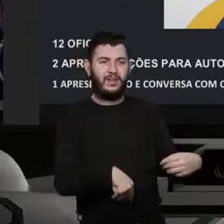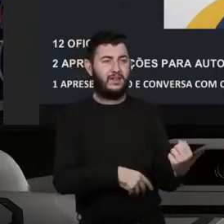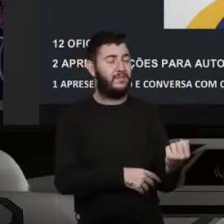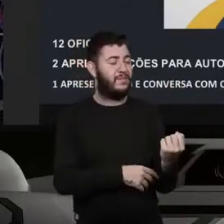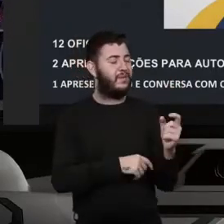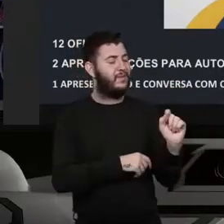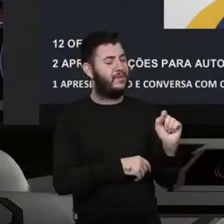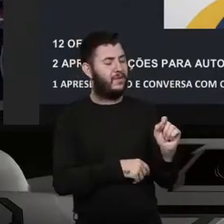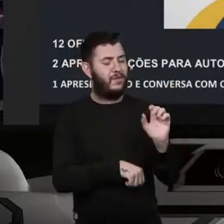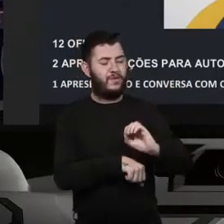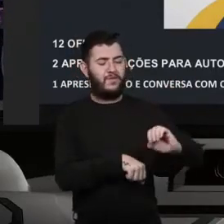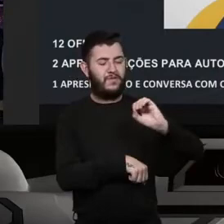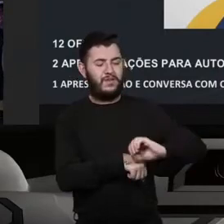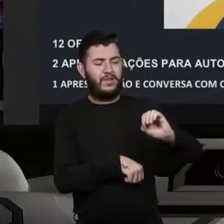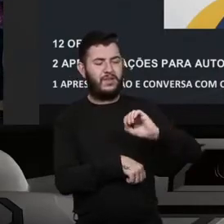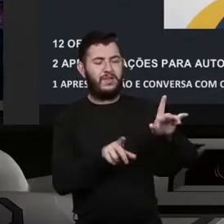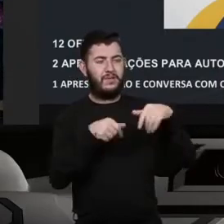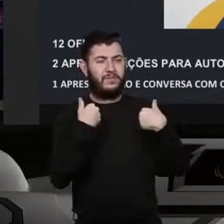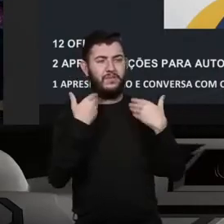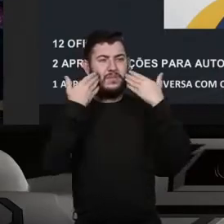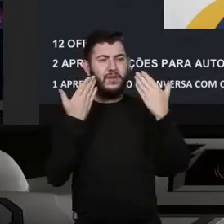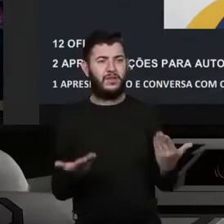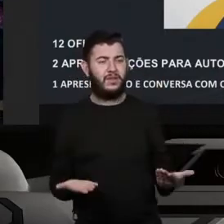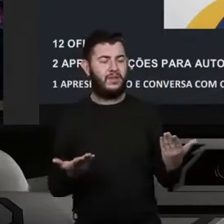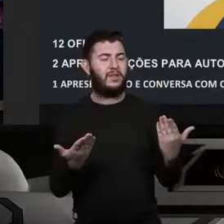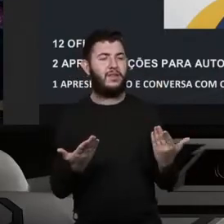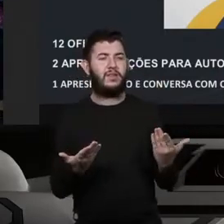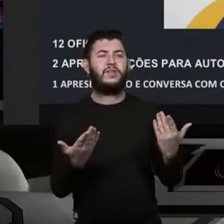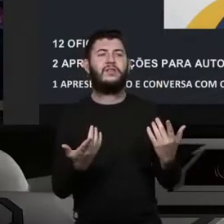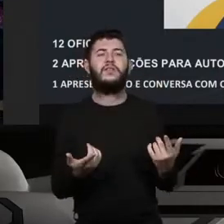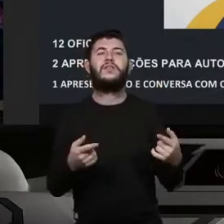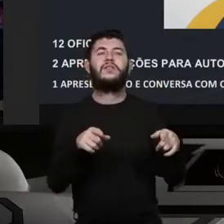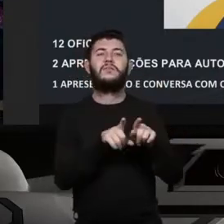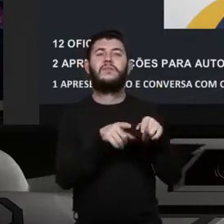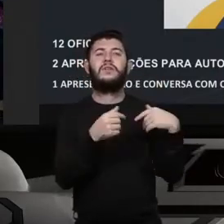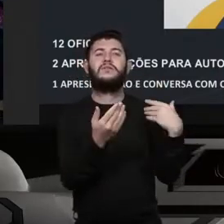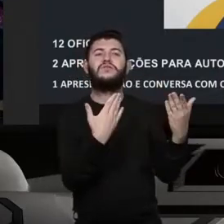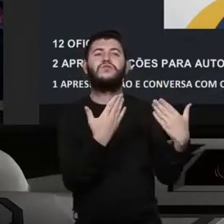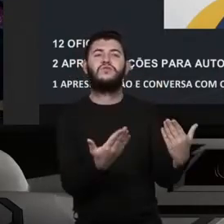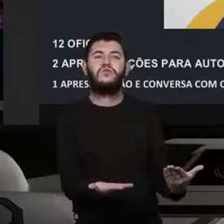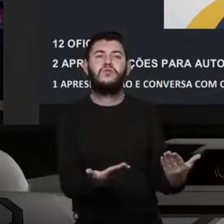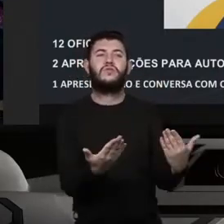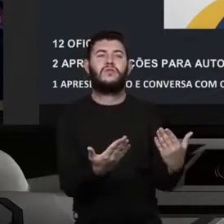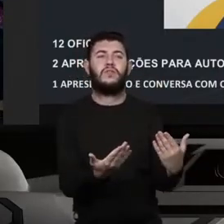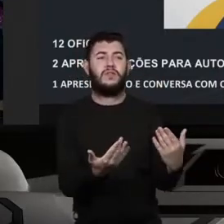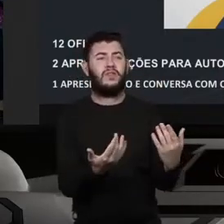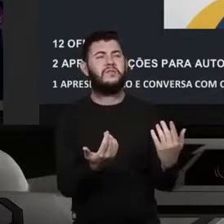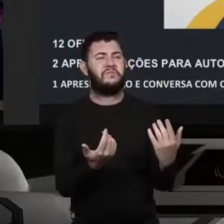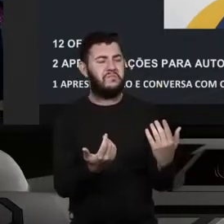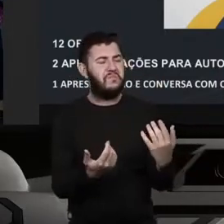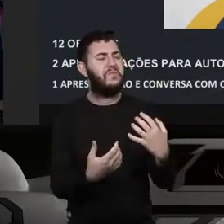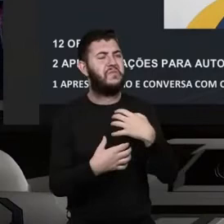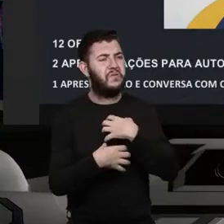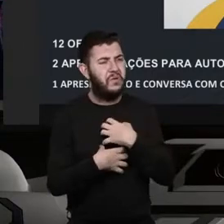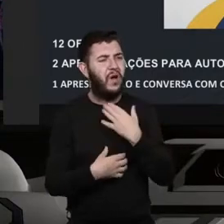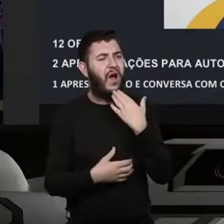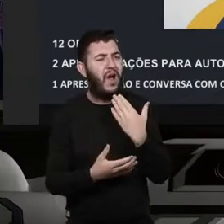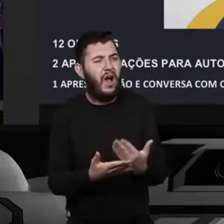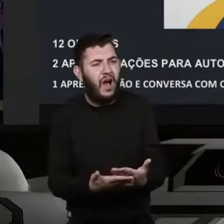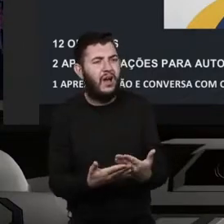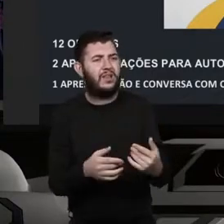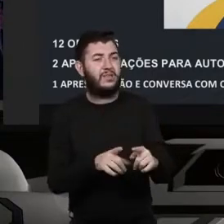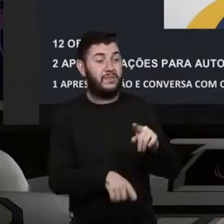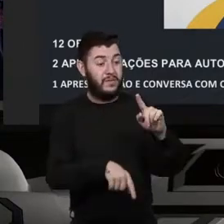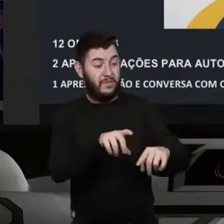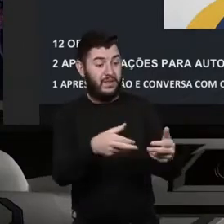duas apresentações para autoridades, uma apresentação de conversa com o INPEA, que também foi surpreendente. O material ele ainda está passível de